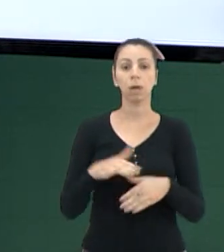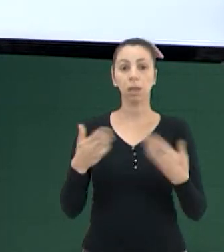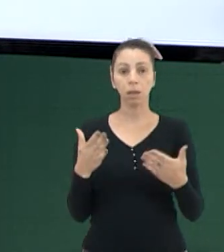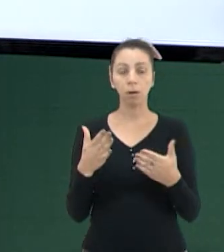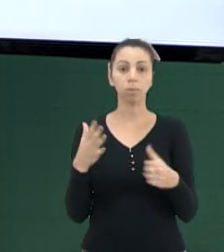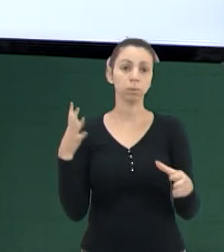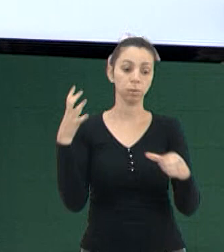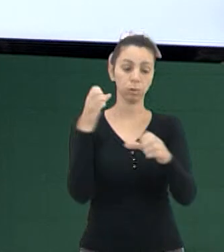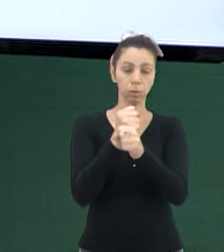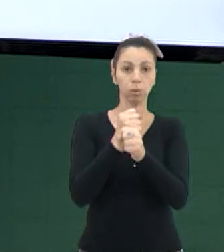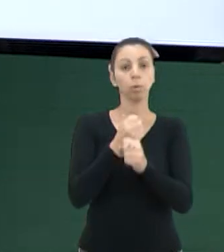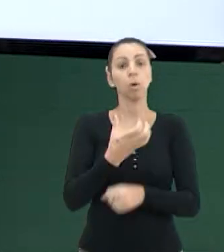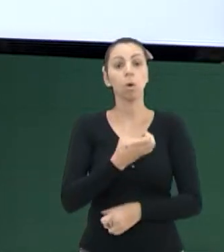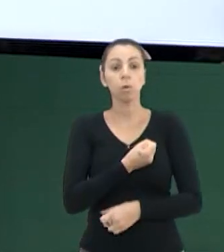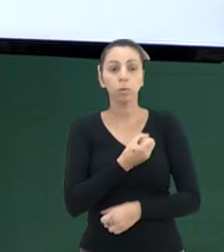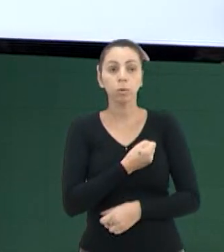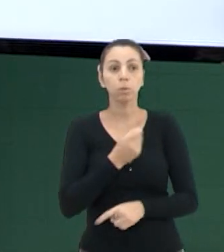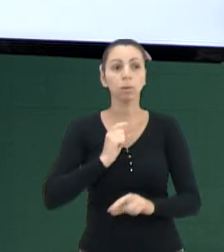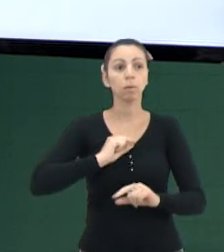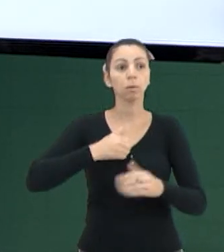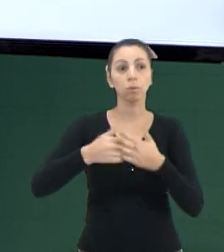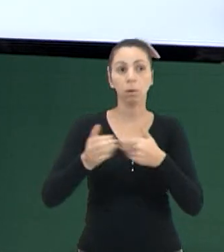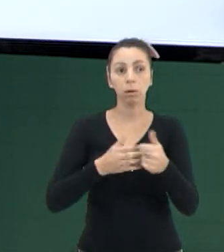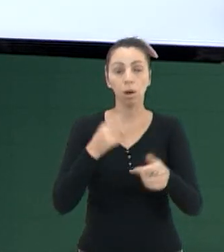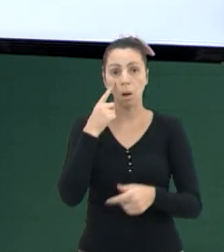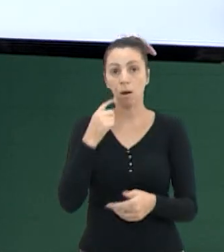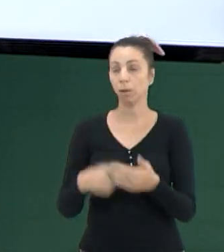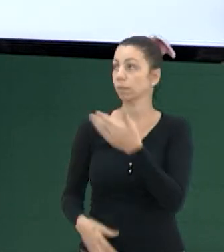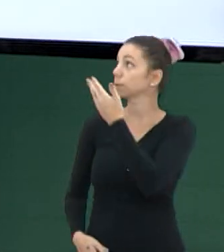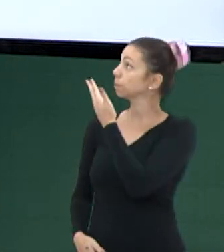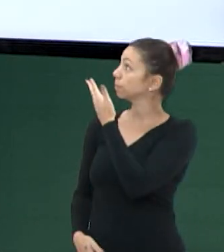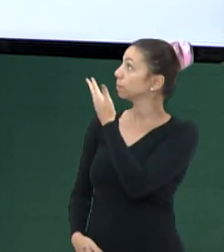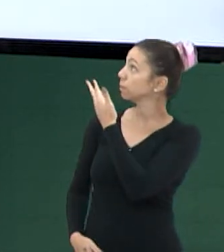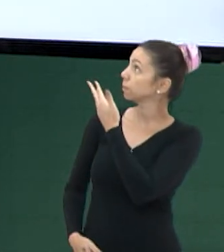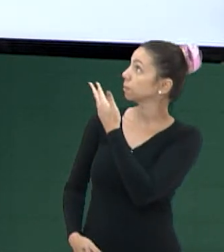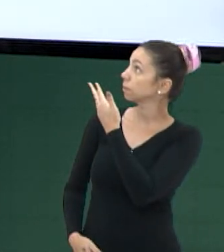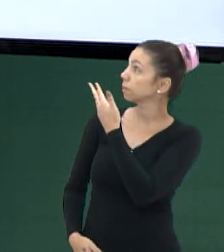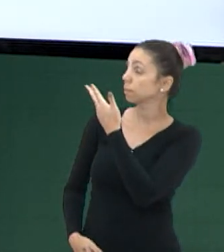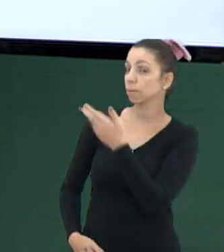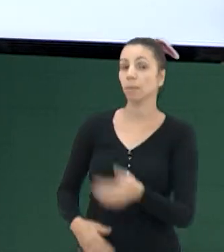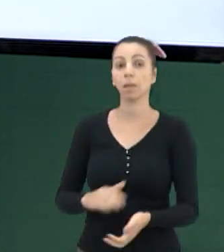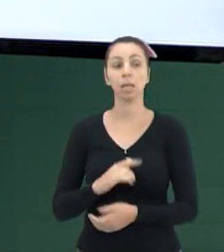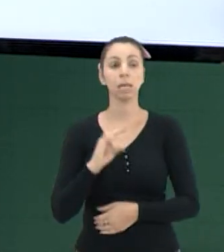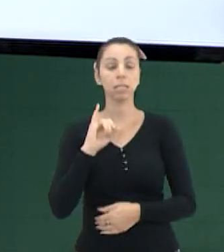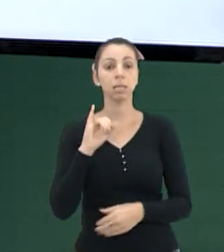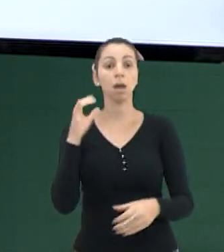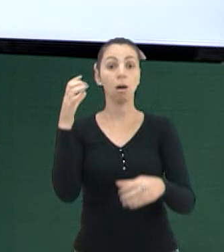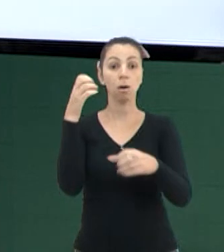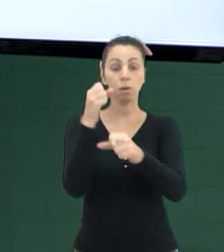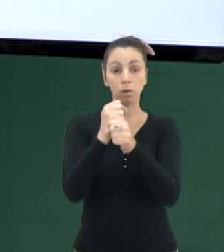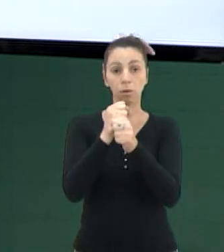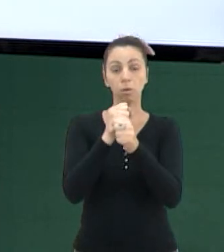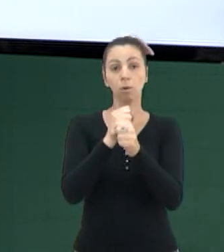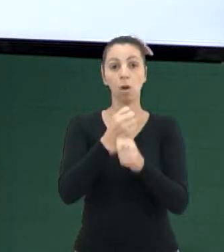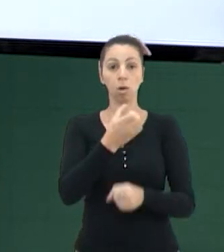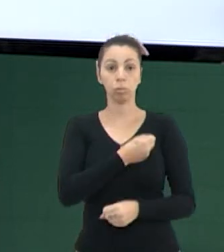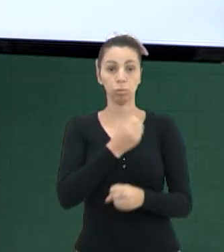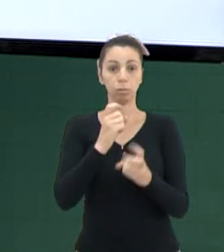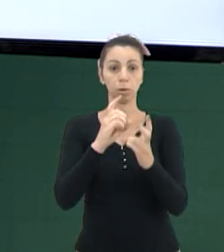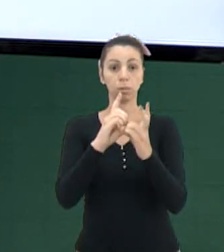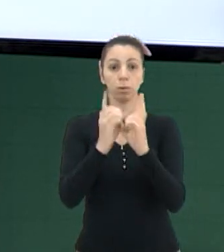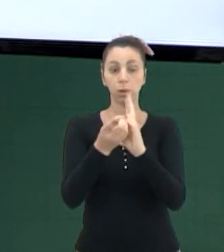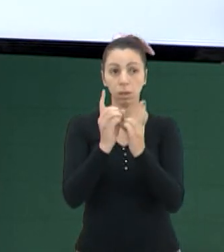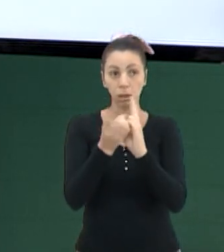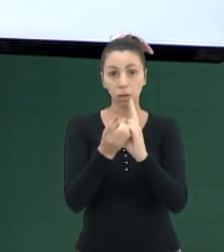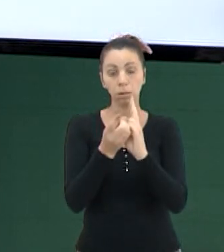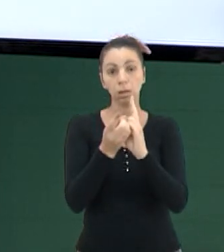número qualquer, né? Olha lá o que ele está dizendo. Se eu adicionar qualquer número ímpar, desde que esse